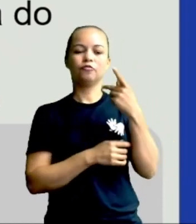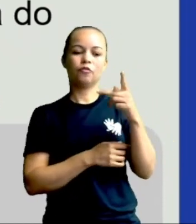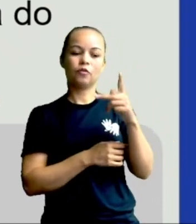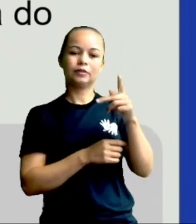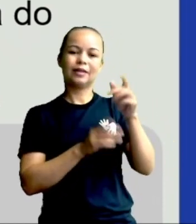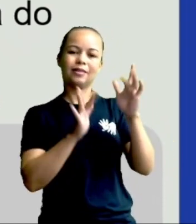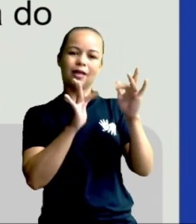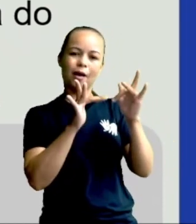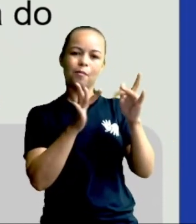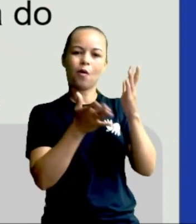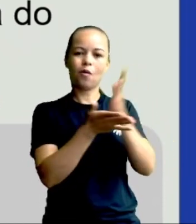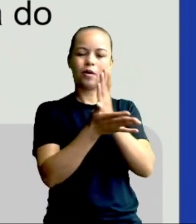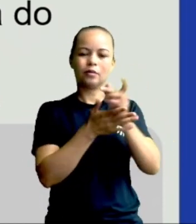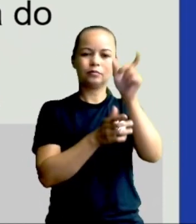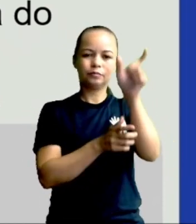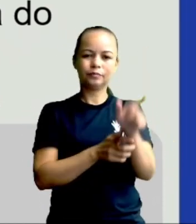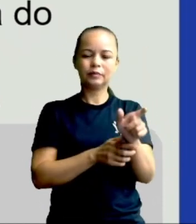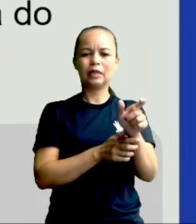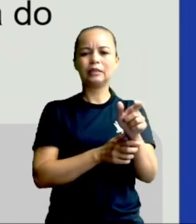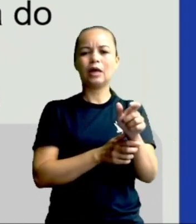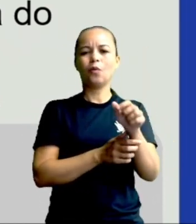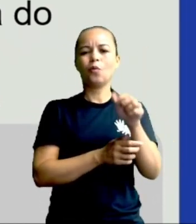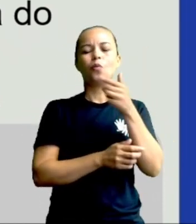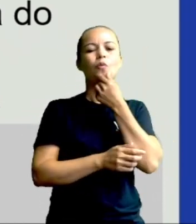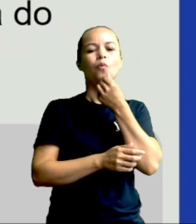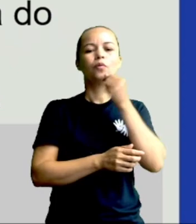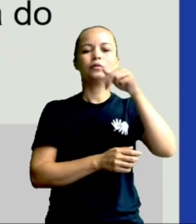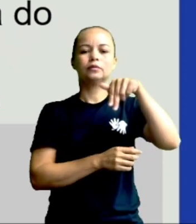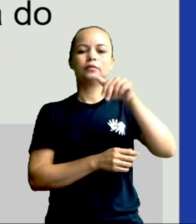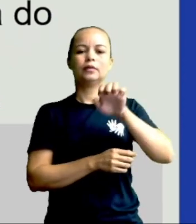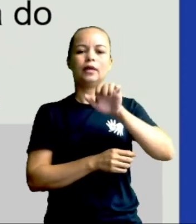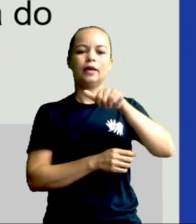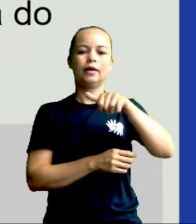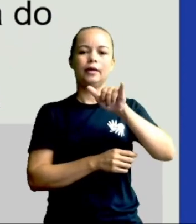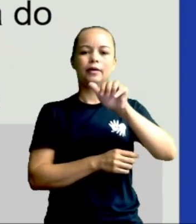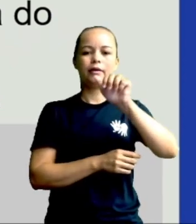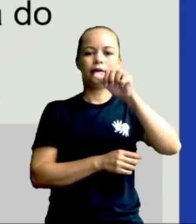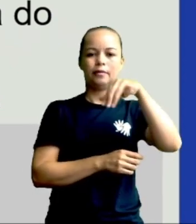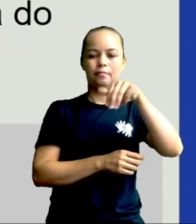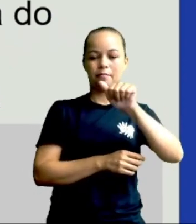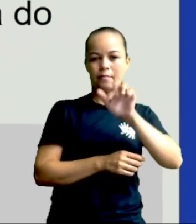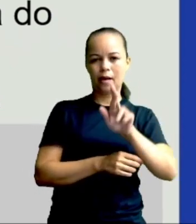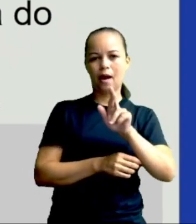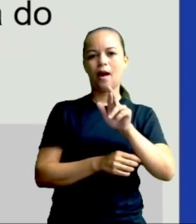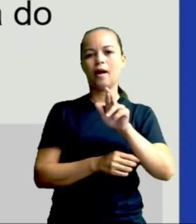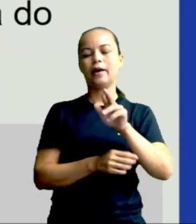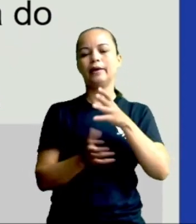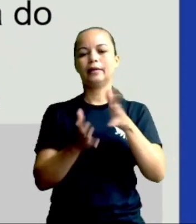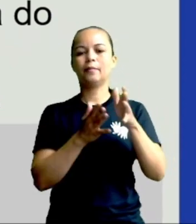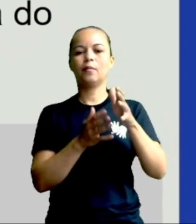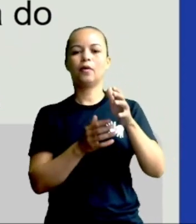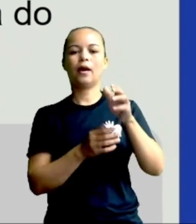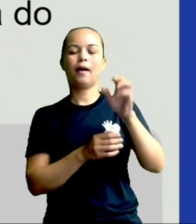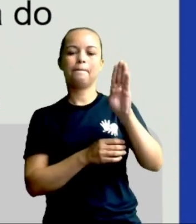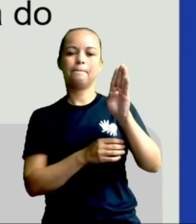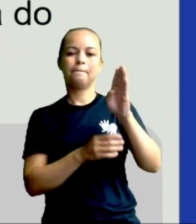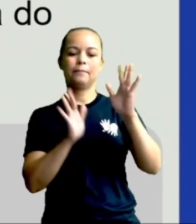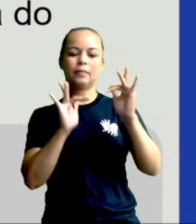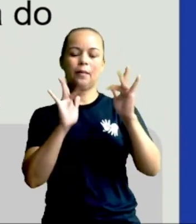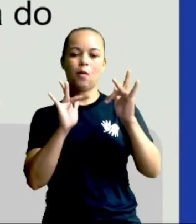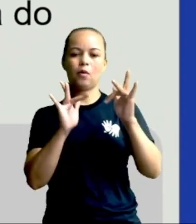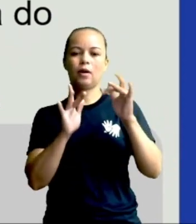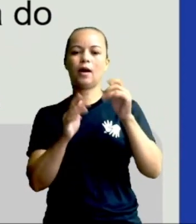Neymar ele namora Bruna ou seja ele não está namorando com Bruna Então vamos lá